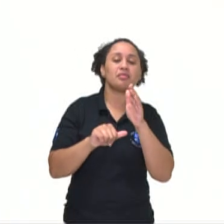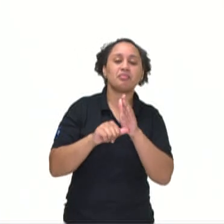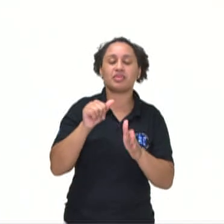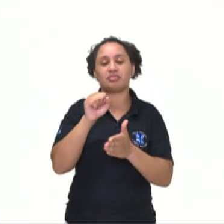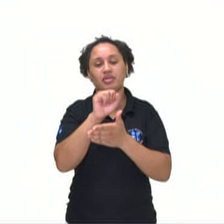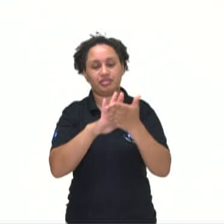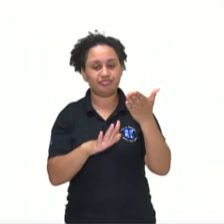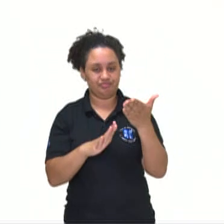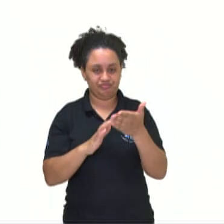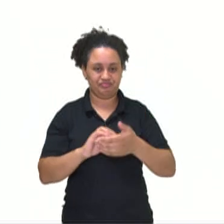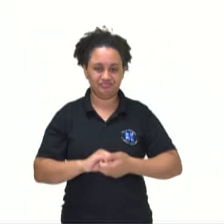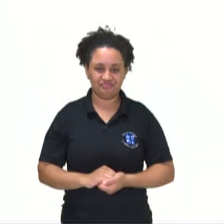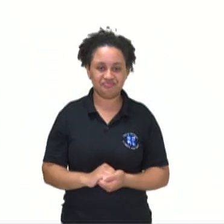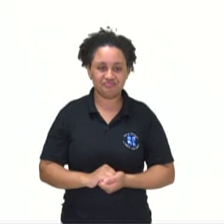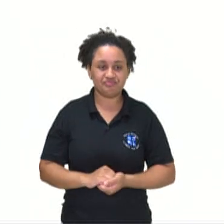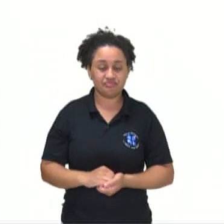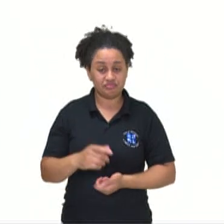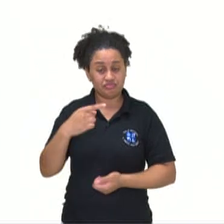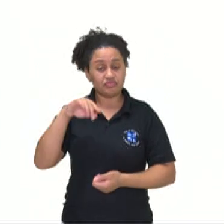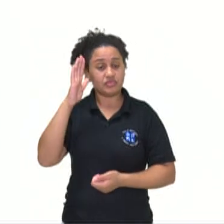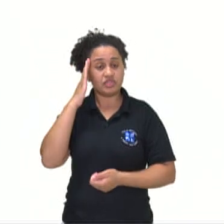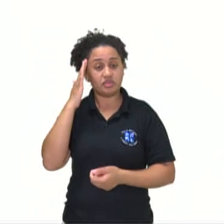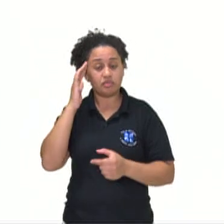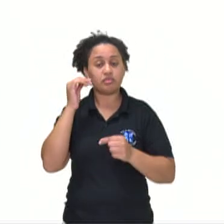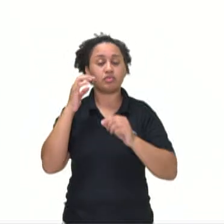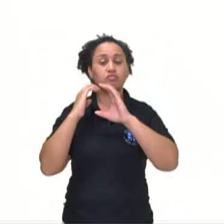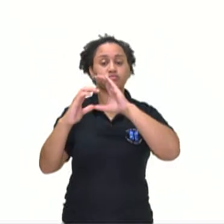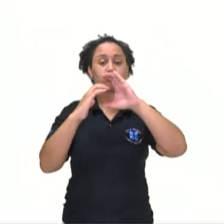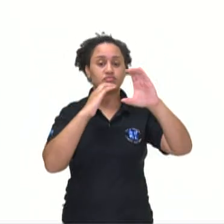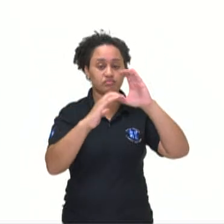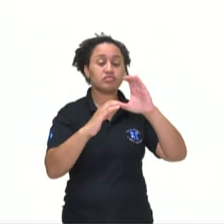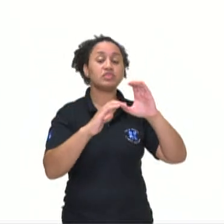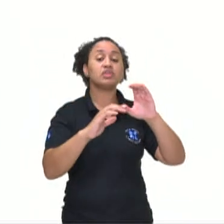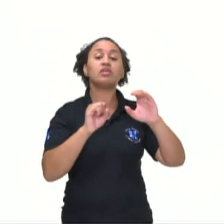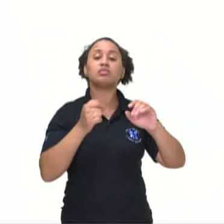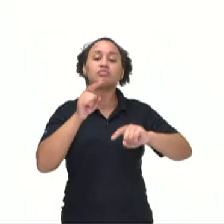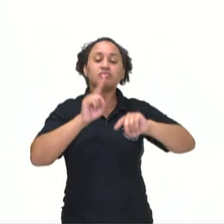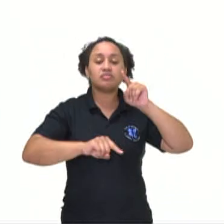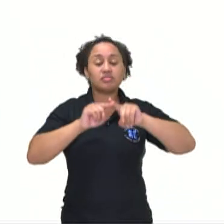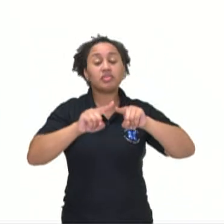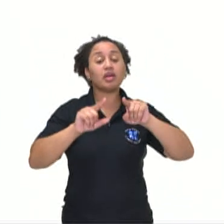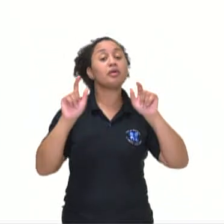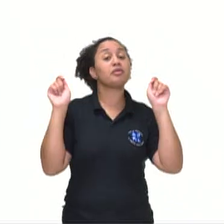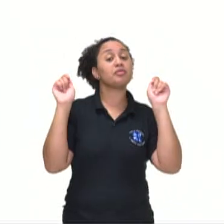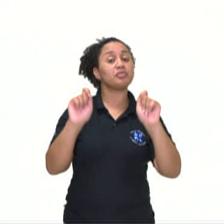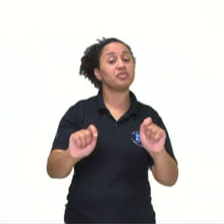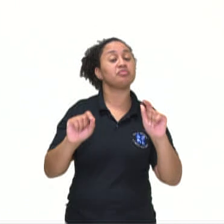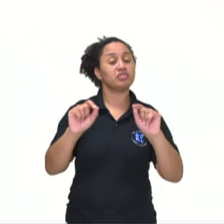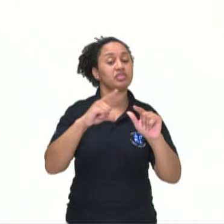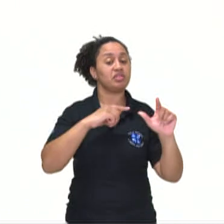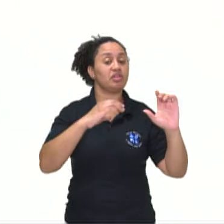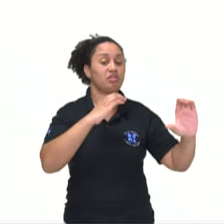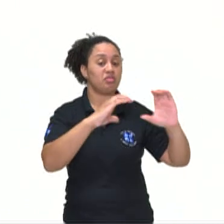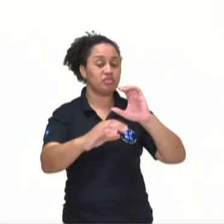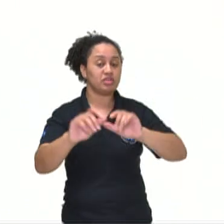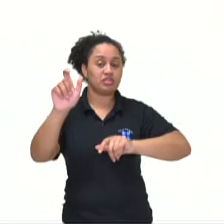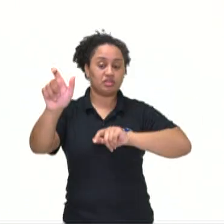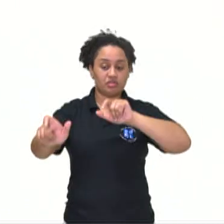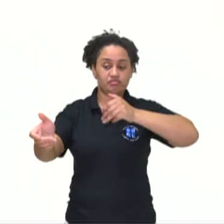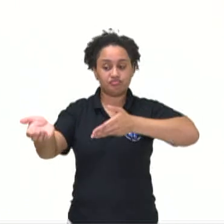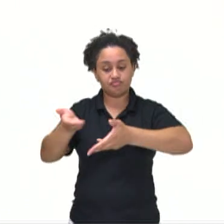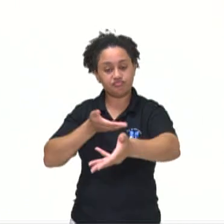Nossa primeira atividade, ó. Sabendo que os meios de comunicação são ferramentas que possibilitam a comunicação entre os